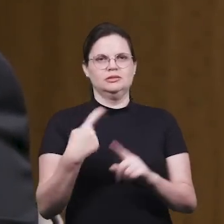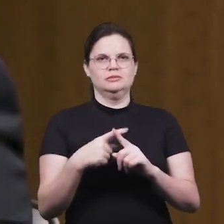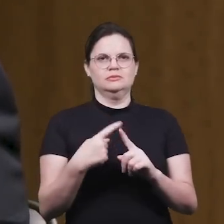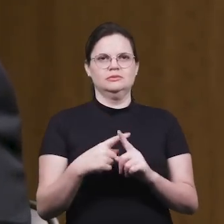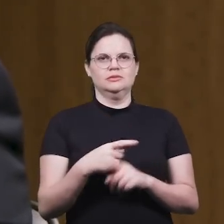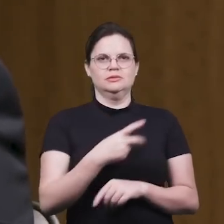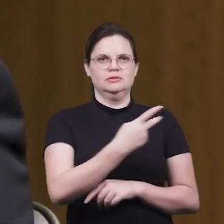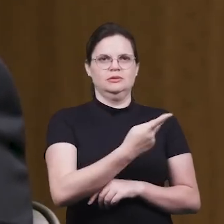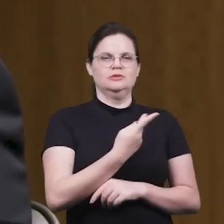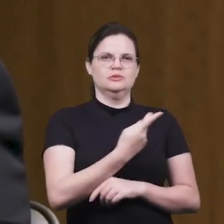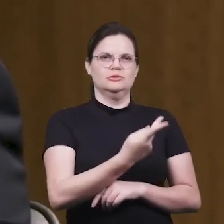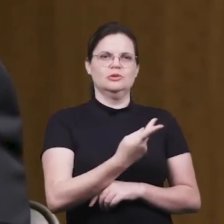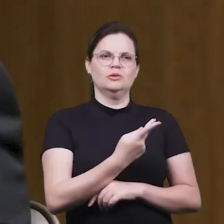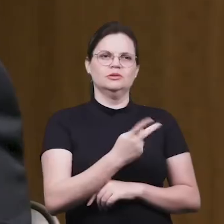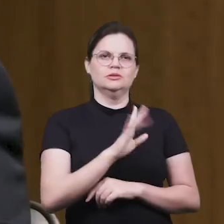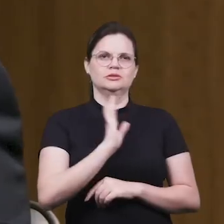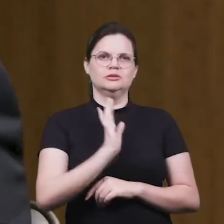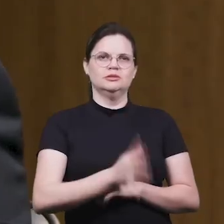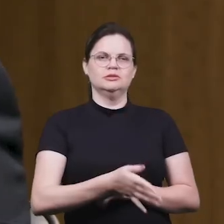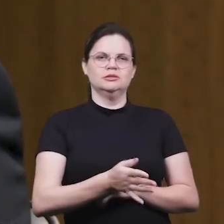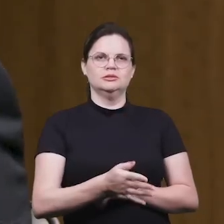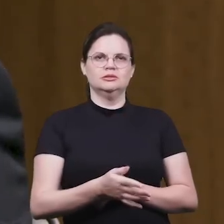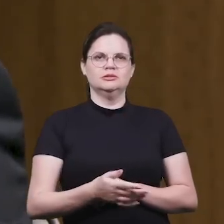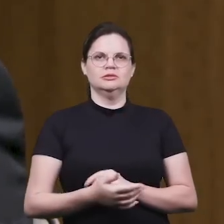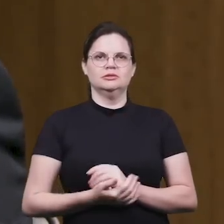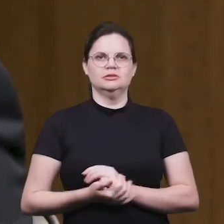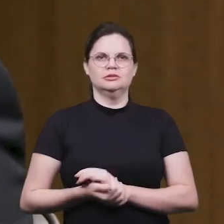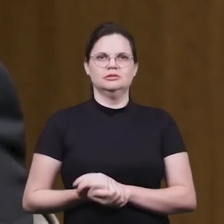um pouquinho mais,